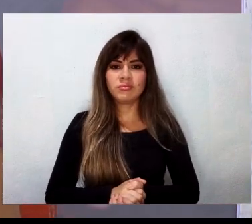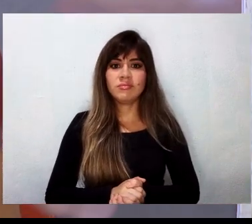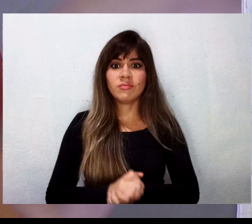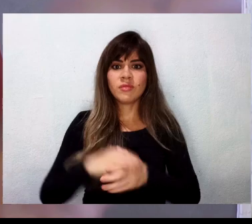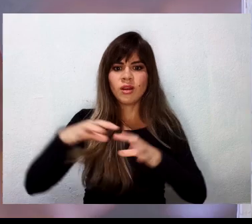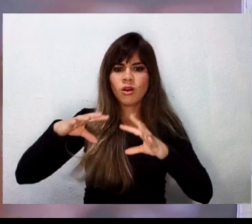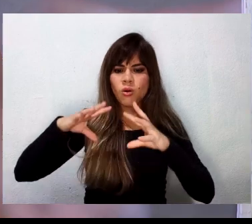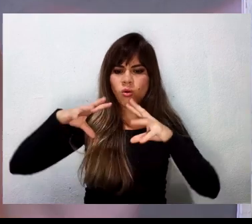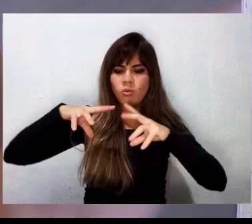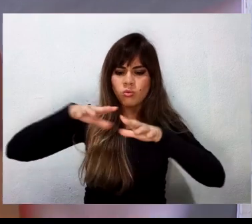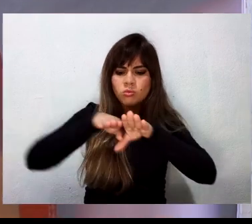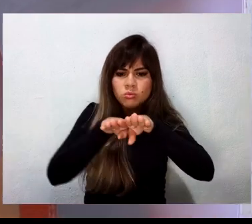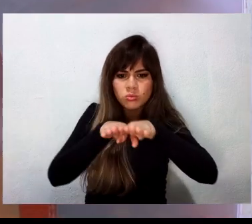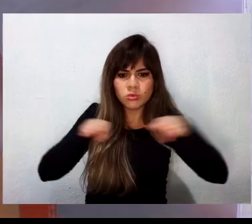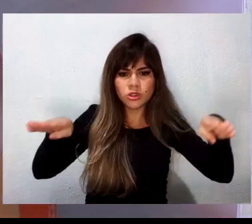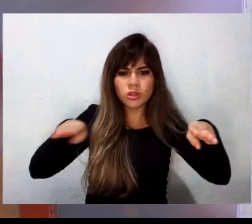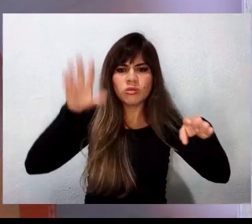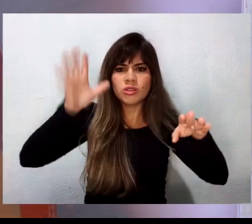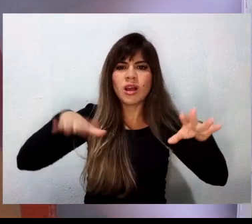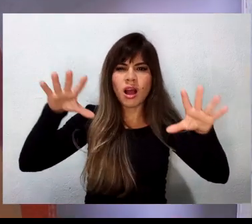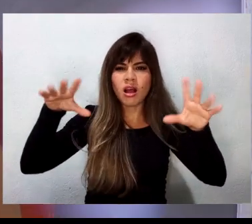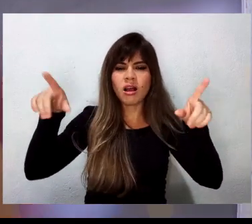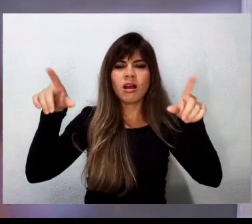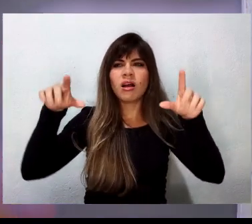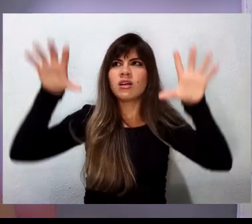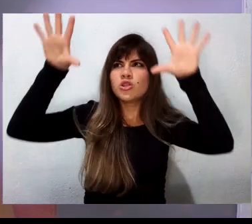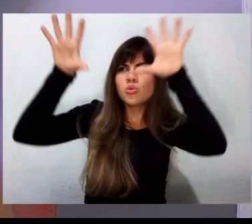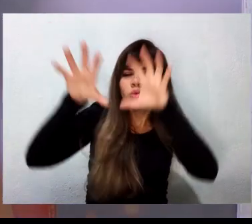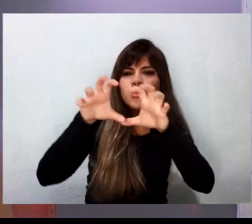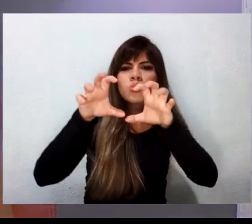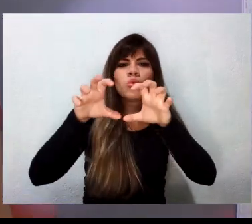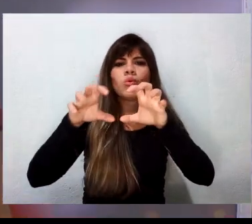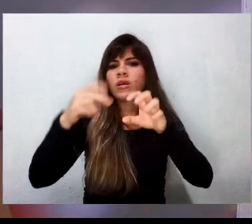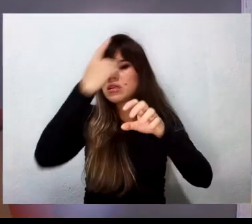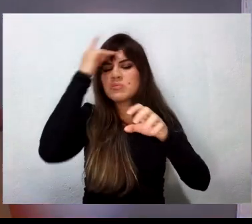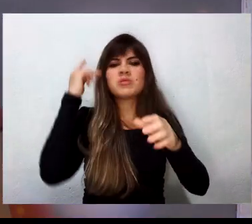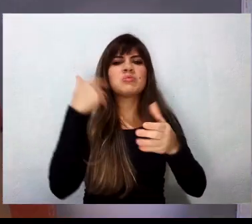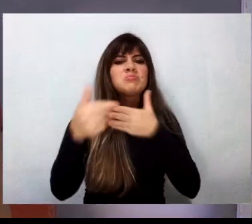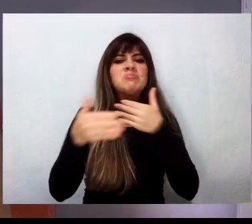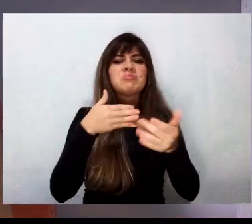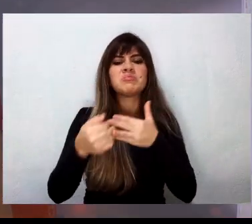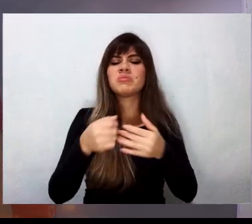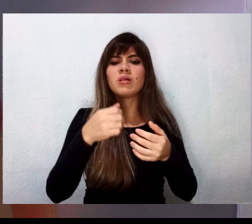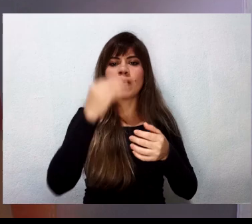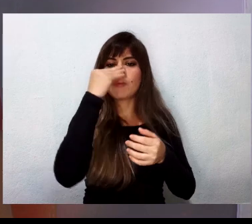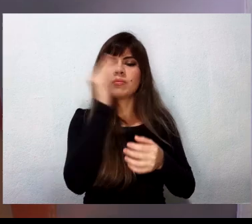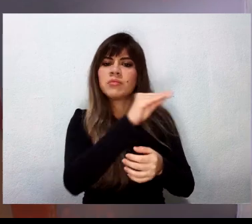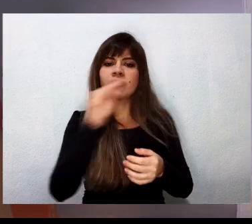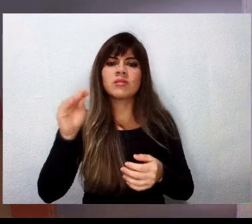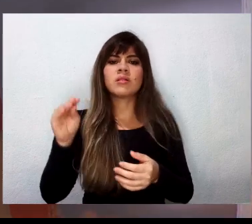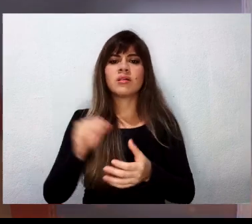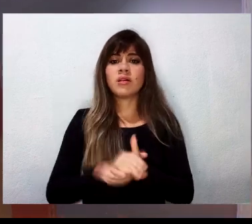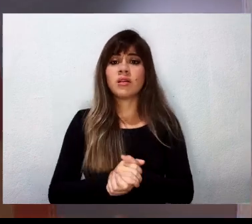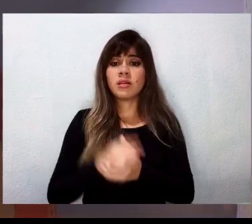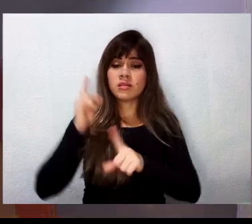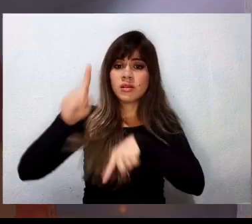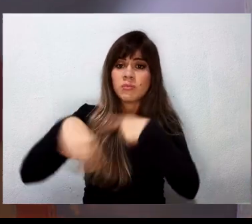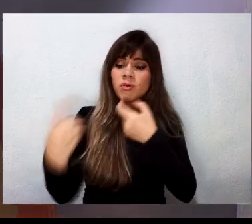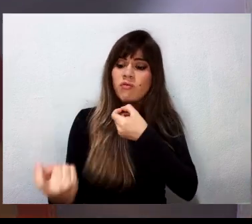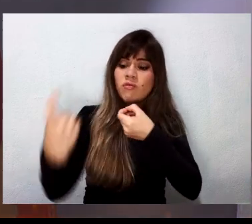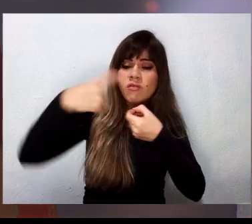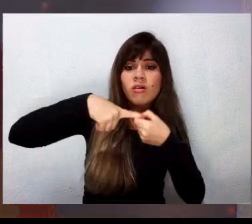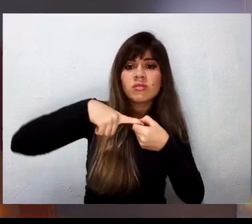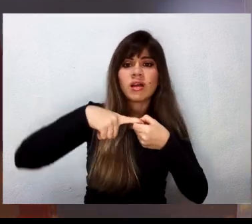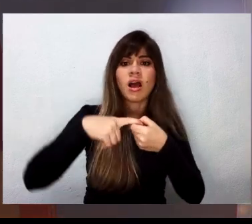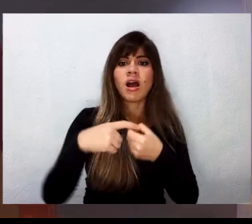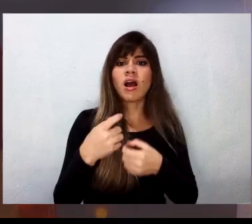de terra escura e selvagem. Eles não se voltaram para os últimos focos de incêndio na grama, nem mesmo para o homem